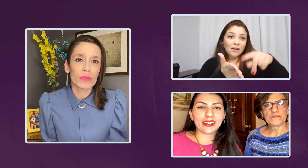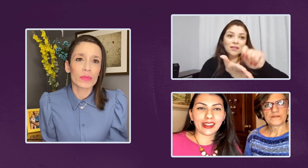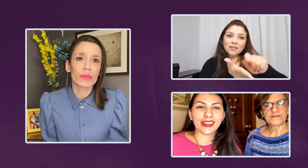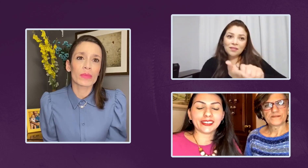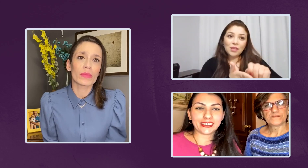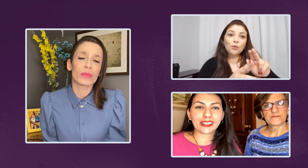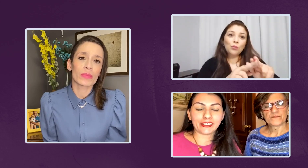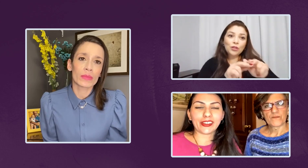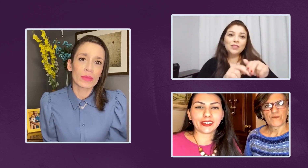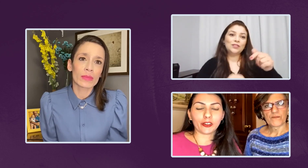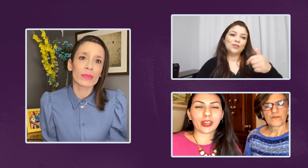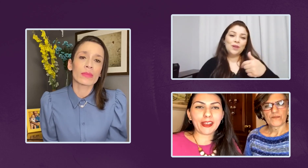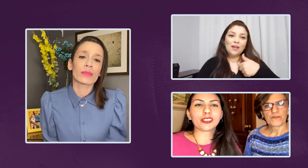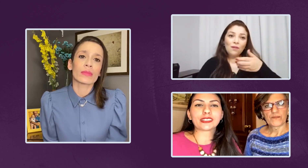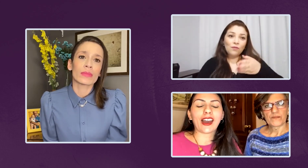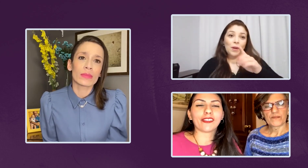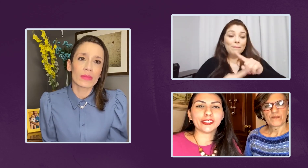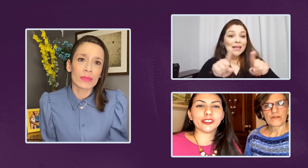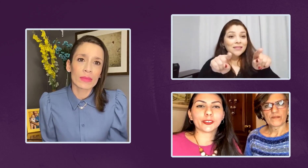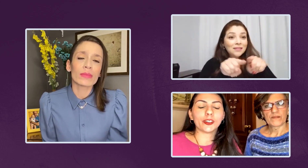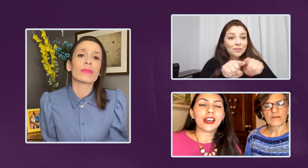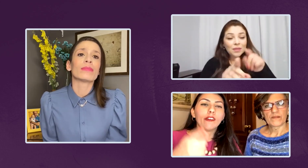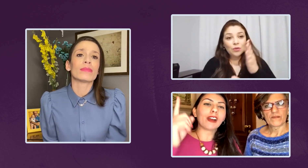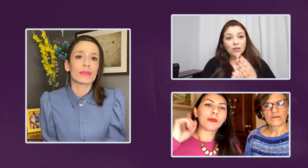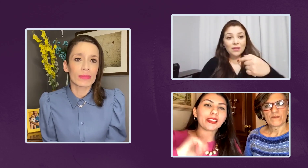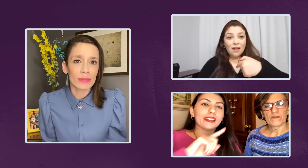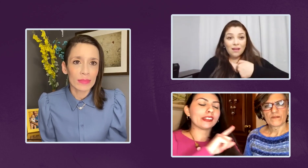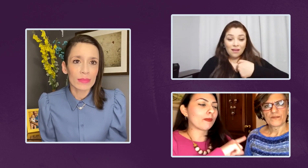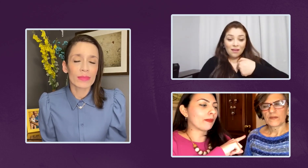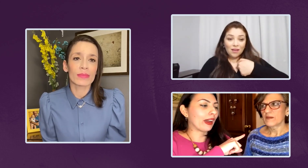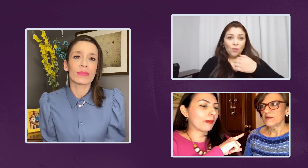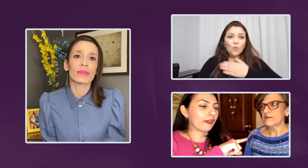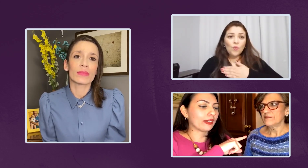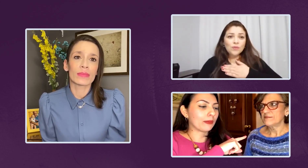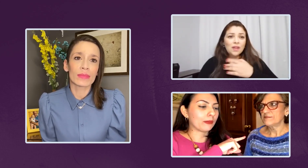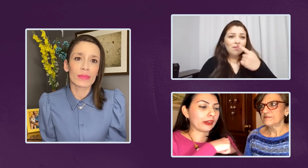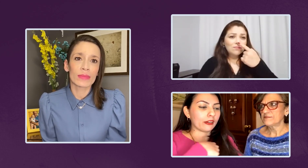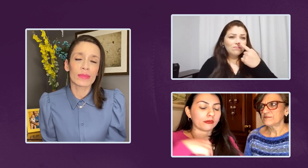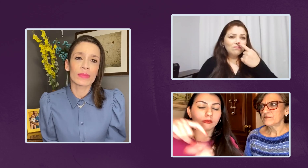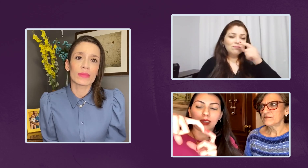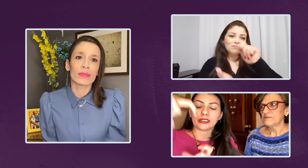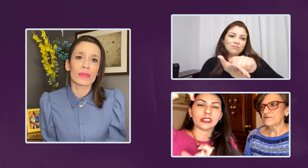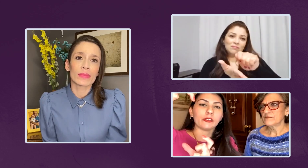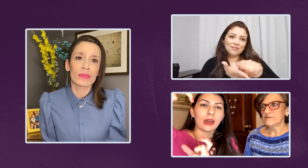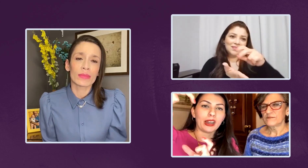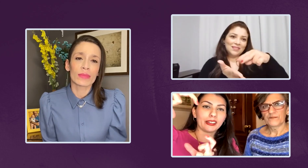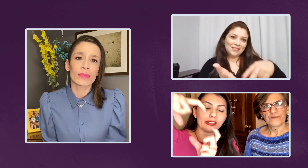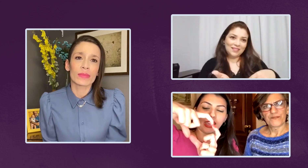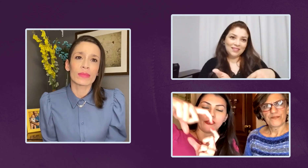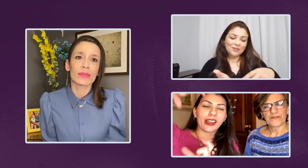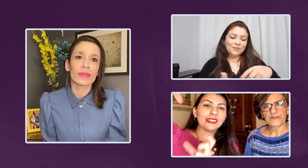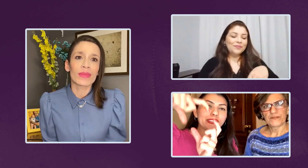gostei de ler e de escrever. Eu também gostava disso. Eu nunca vou me esquecer, uma vez a mãe me deu um adesivo da